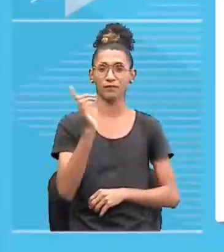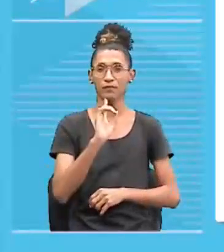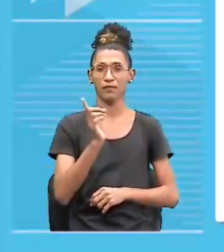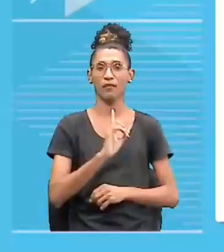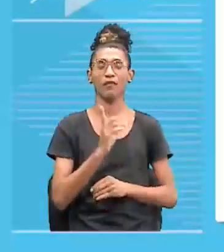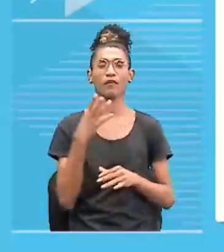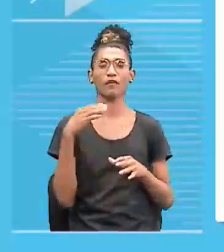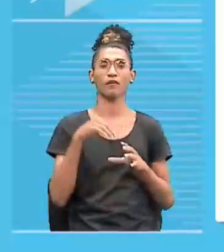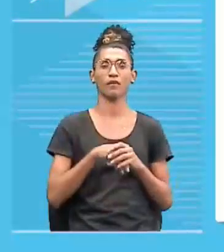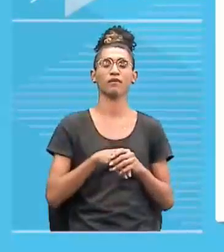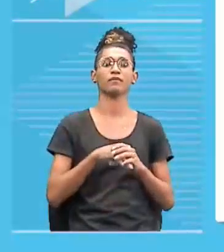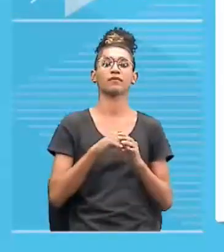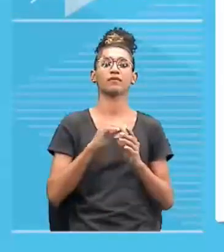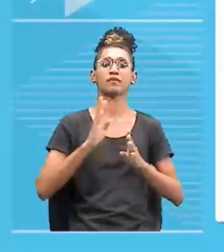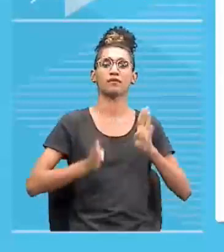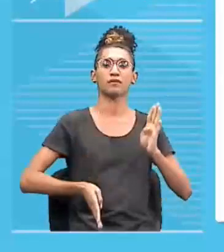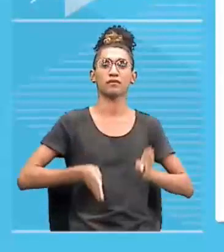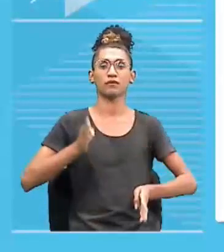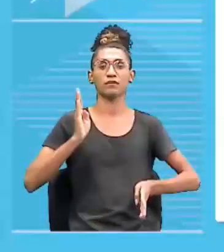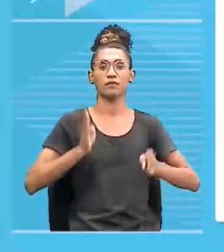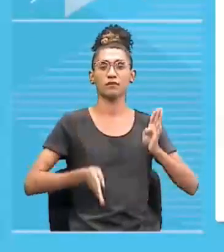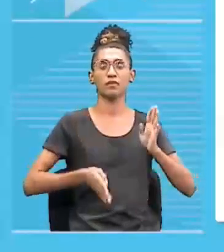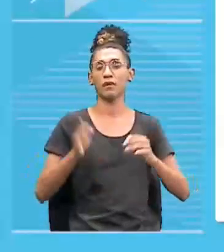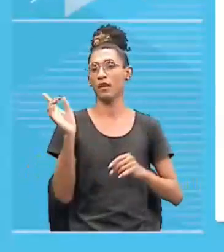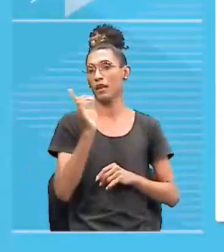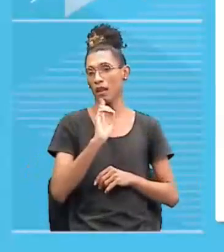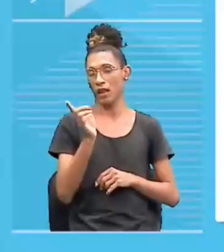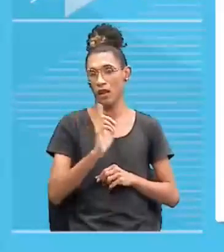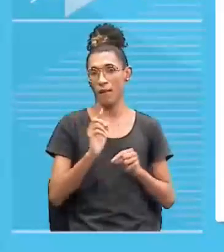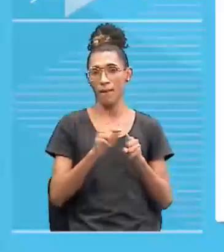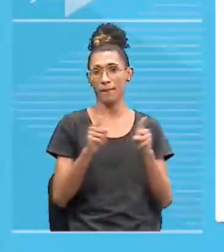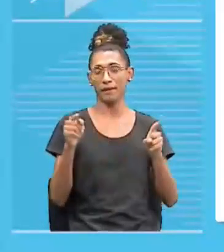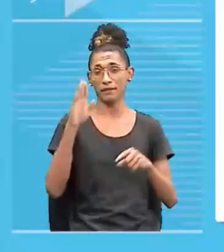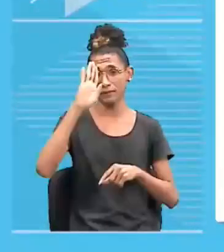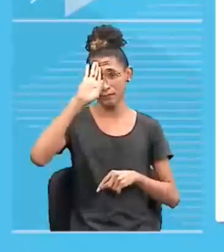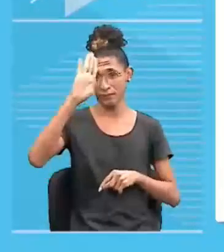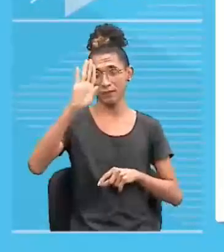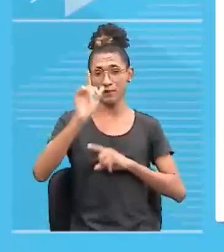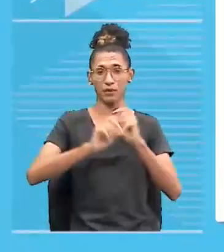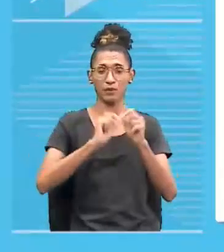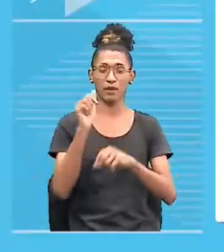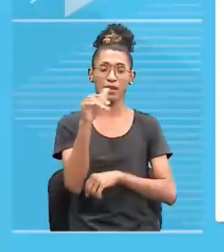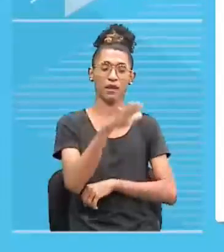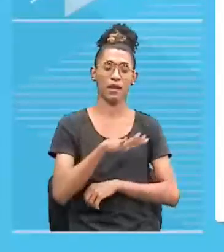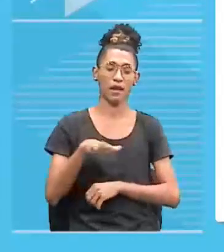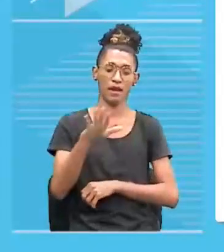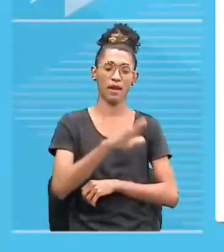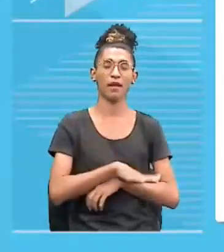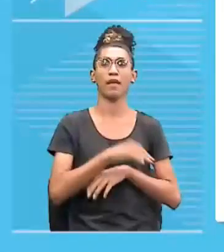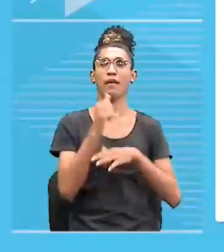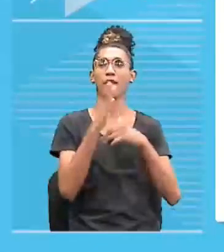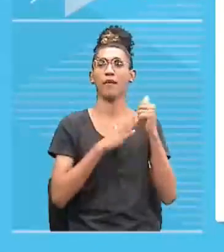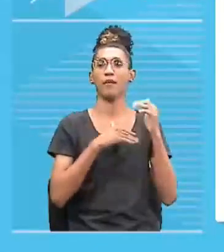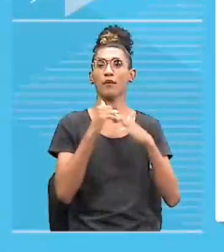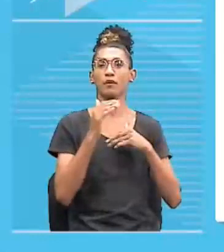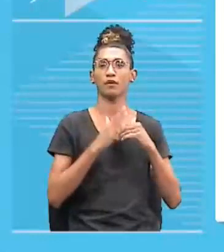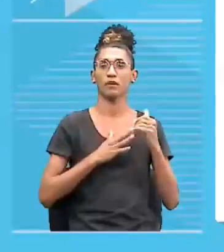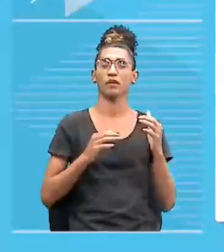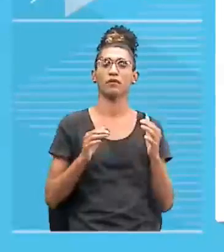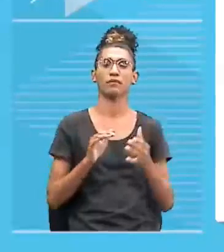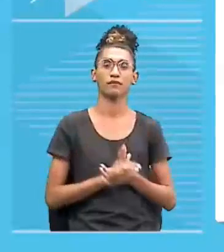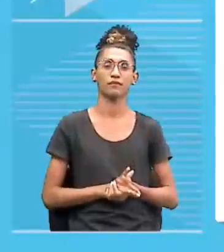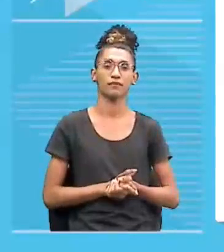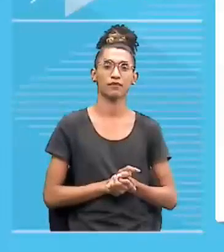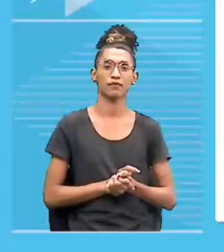nas máquinas, mas principalmente na área profissional, certo? A